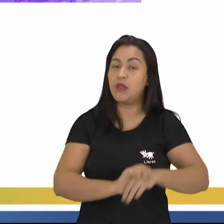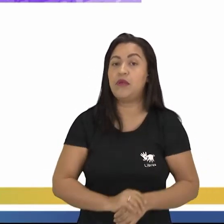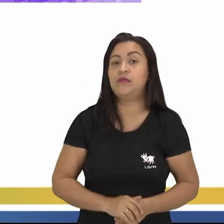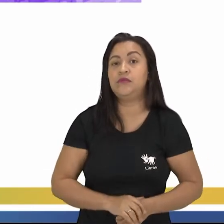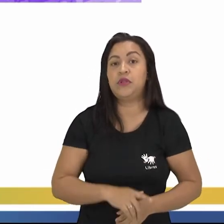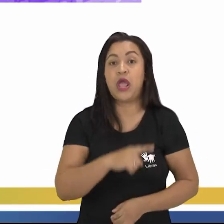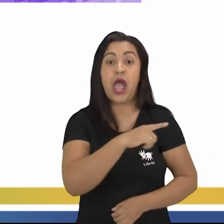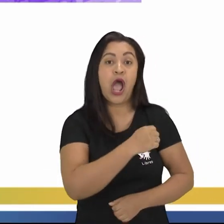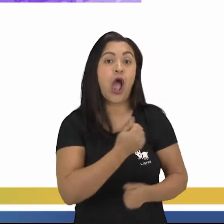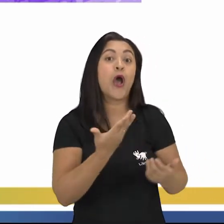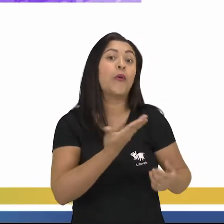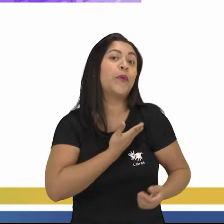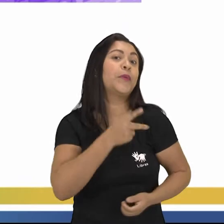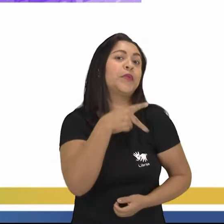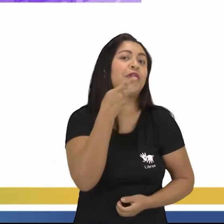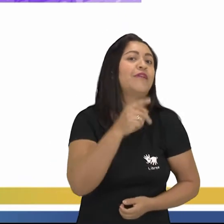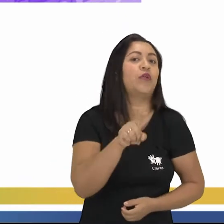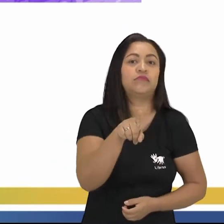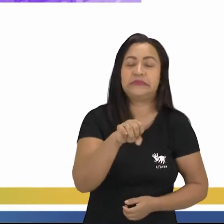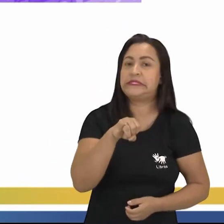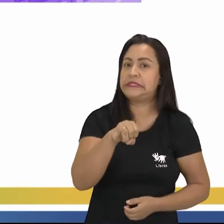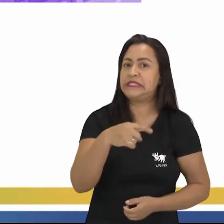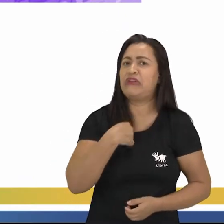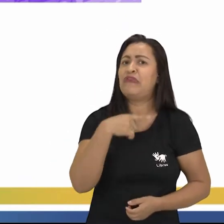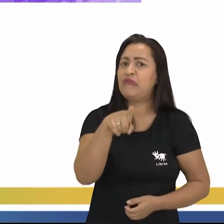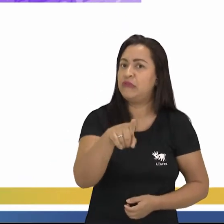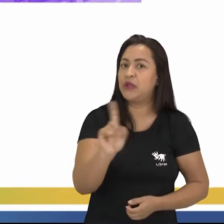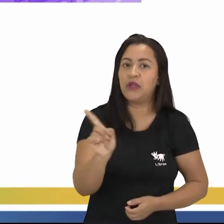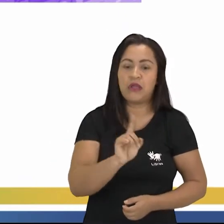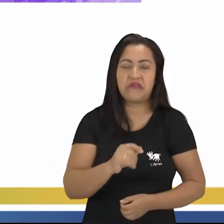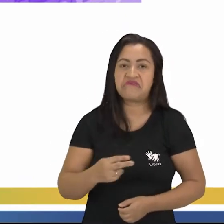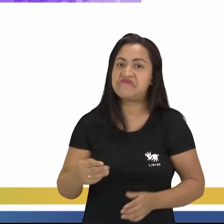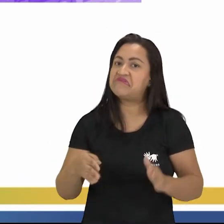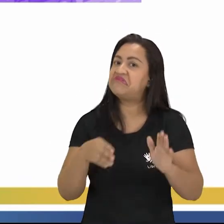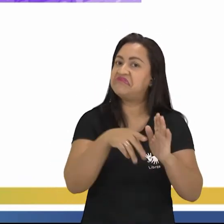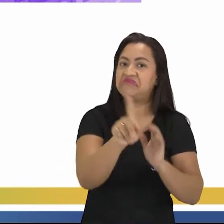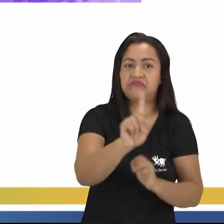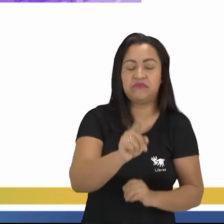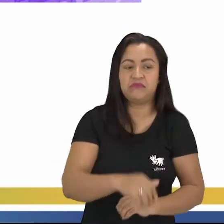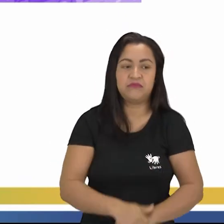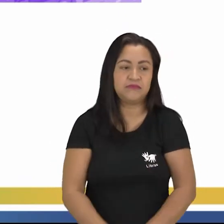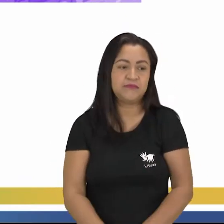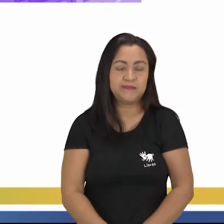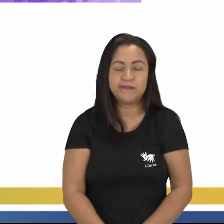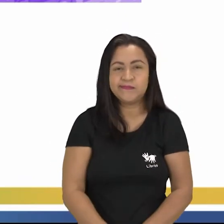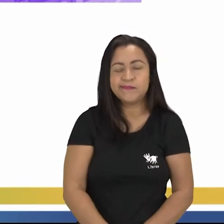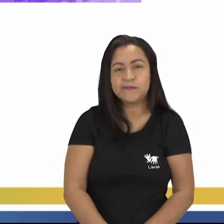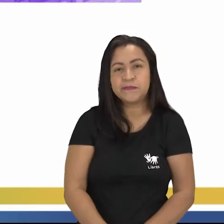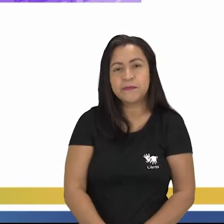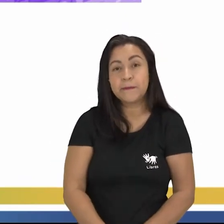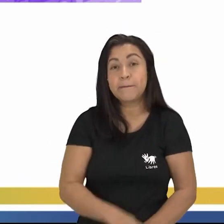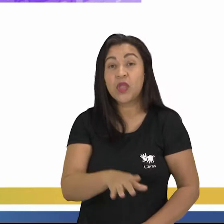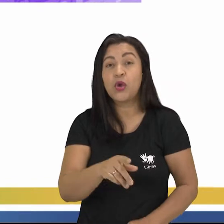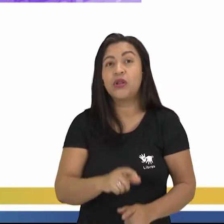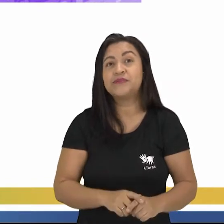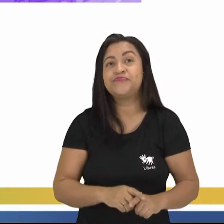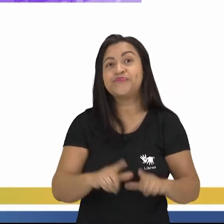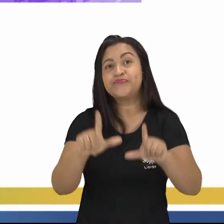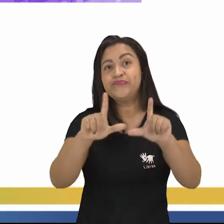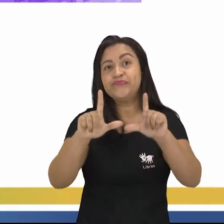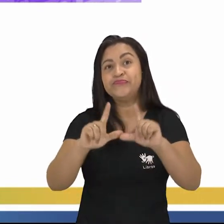fosse você, eu não entraria nessa porta. Lembrando a você, coloquei aqui no slide para chamar a tua atenção, porque